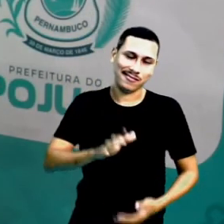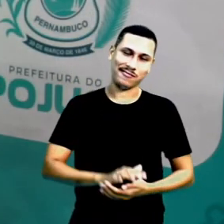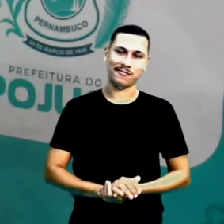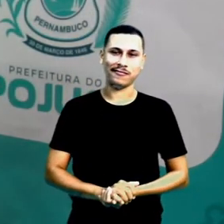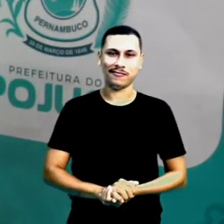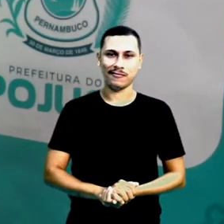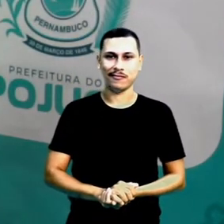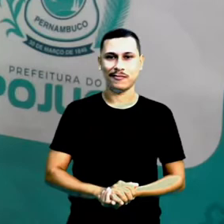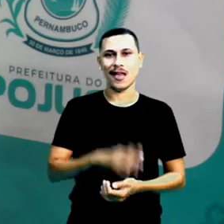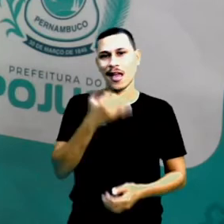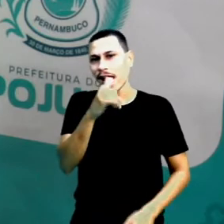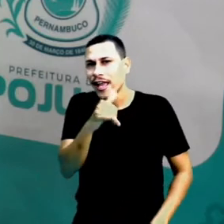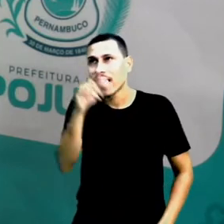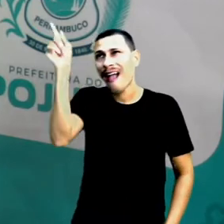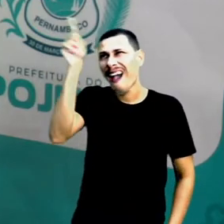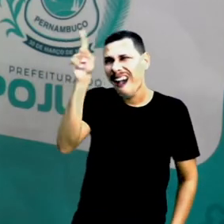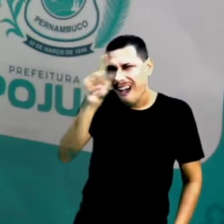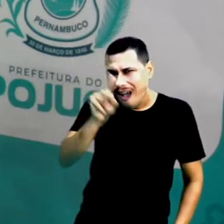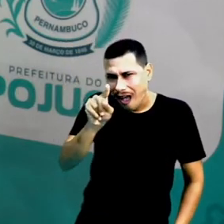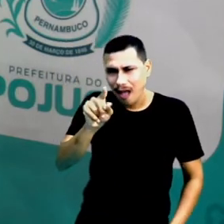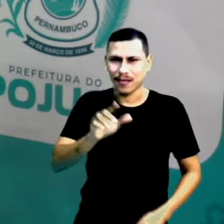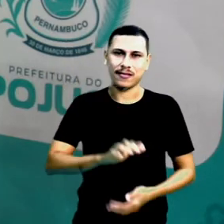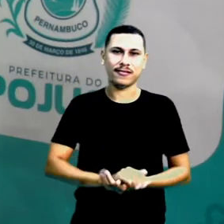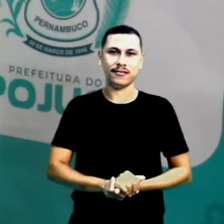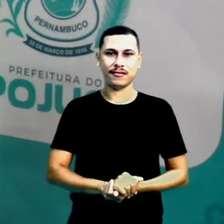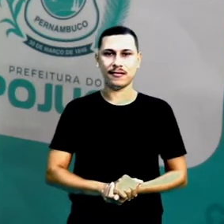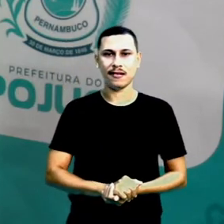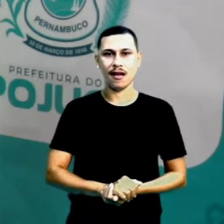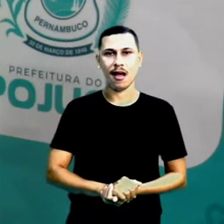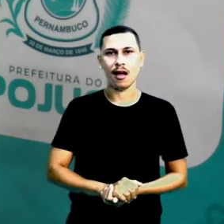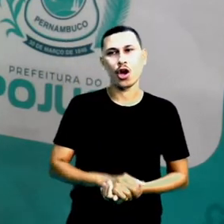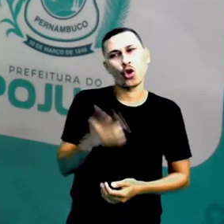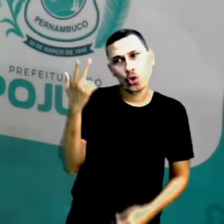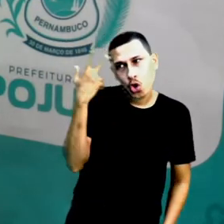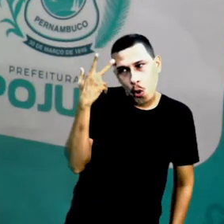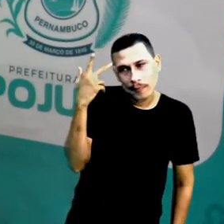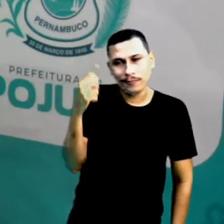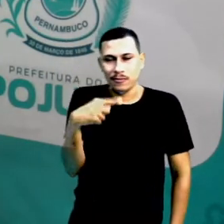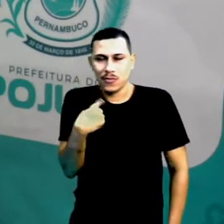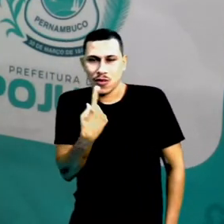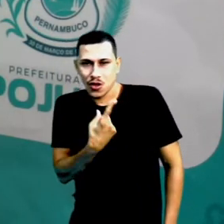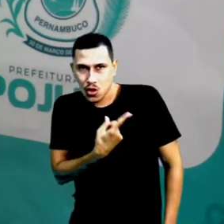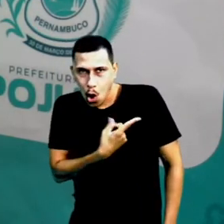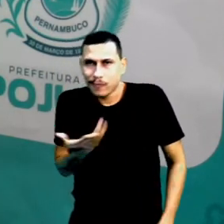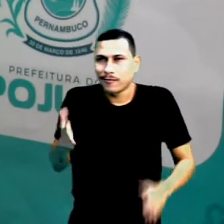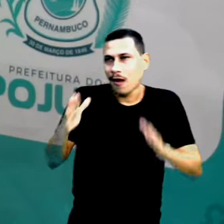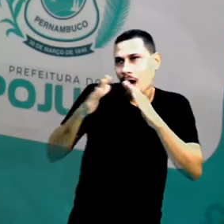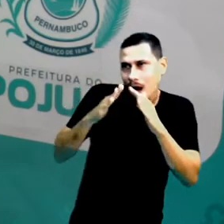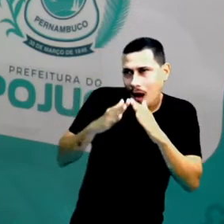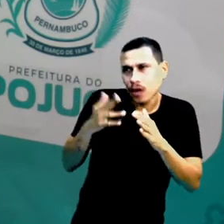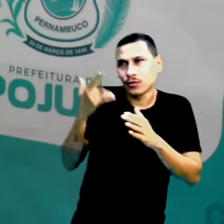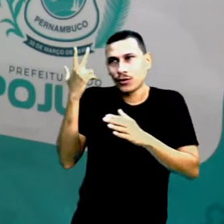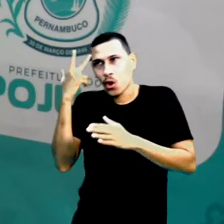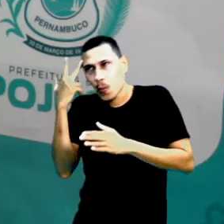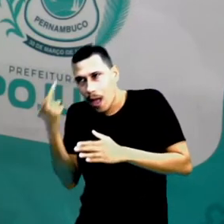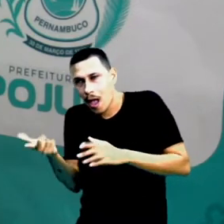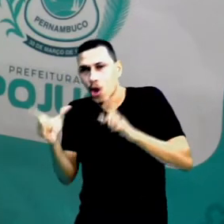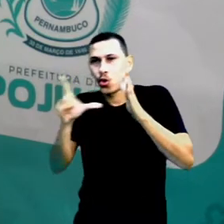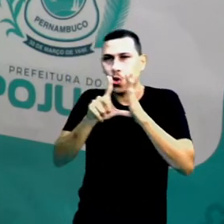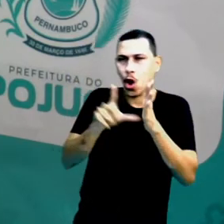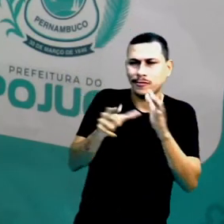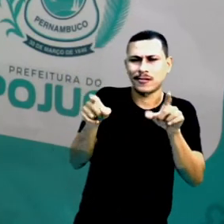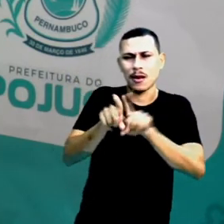né? A energia que vem na nossa casa, energia elétrica. Normalmente nas casas domésticas, em algumas lojas,